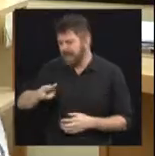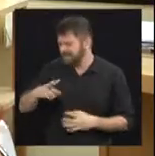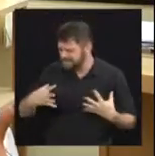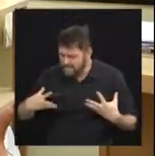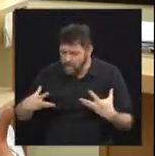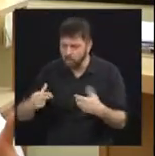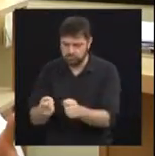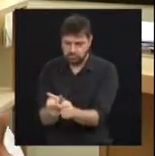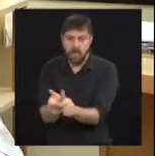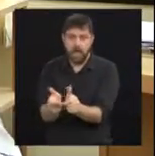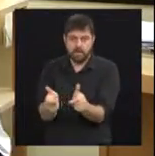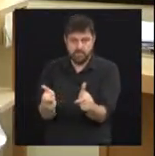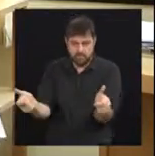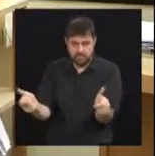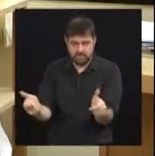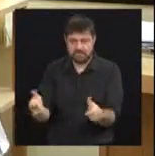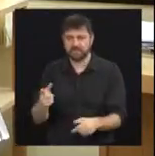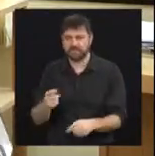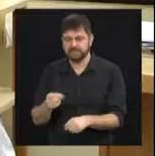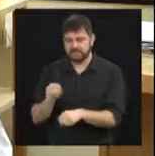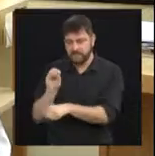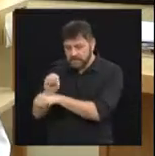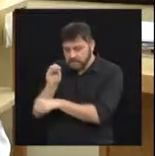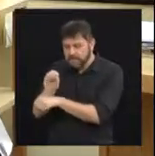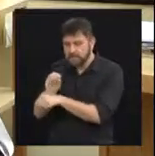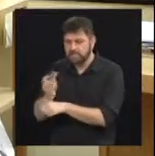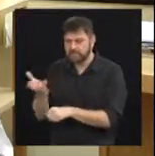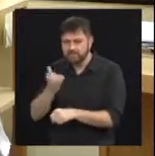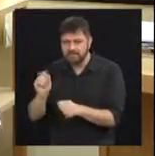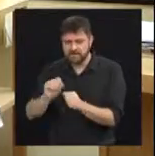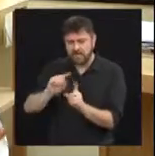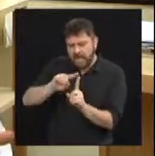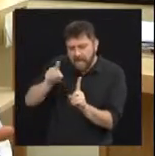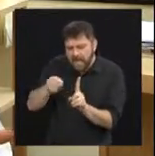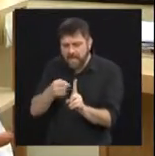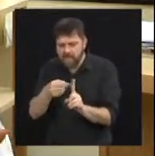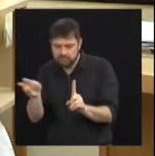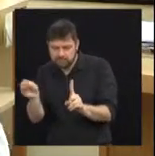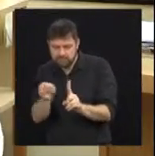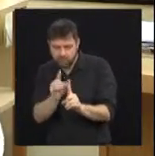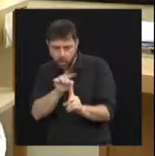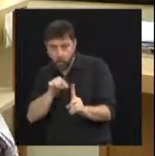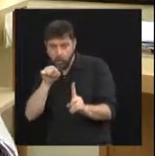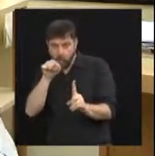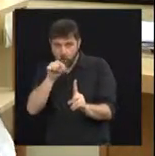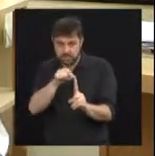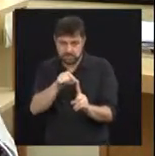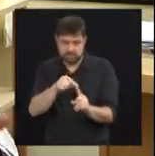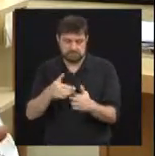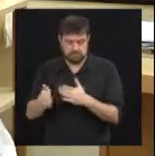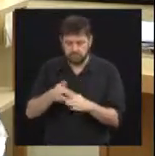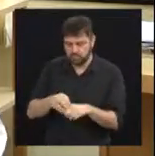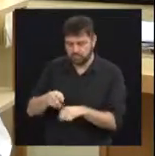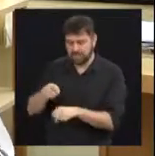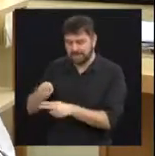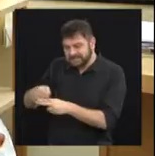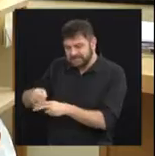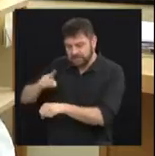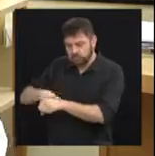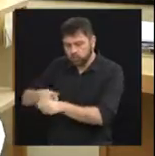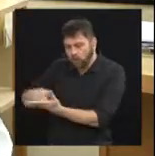pelo menos a maioria dos casais que passa por um tratamento voltado para a gravidez, seja ele um coito programado,